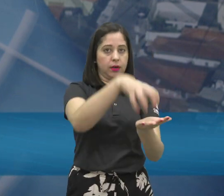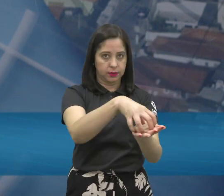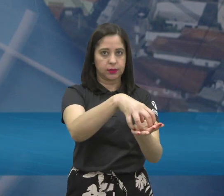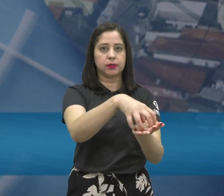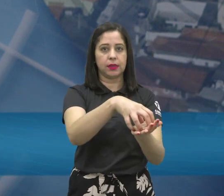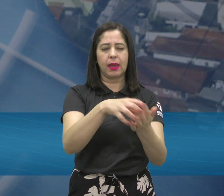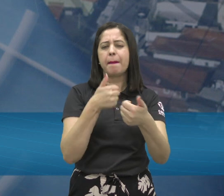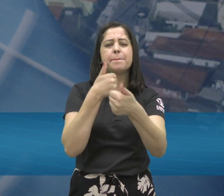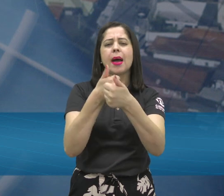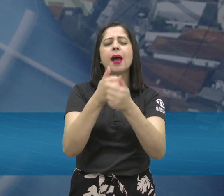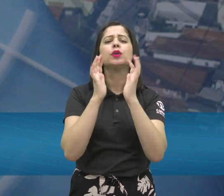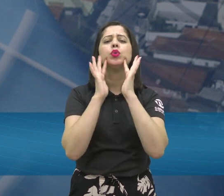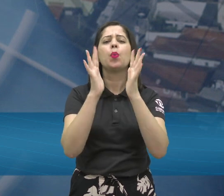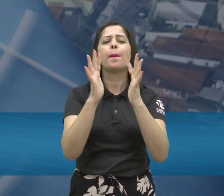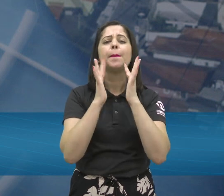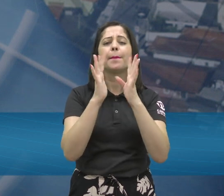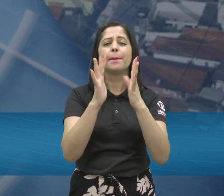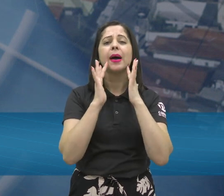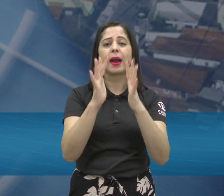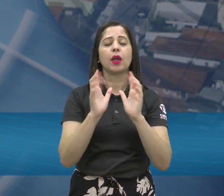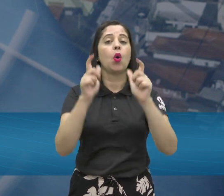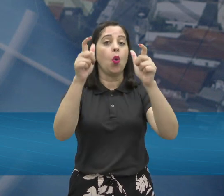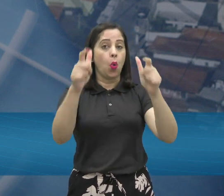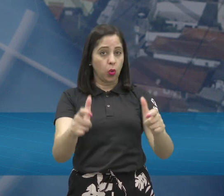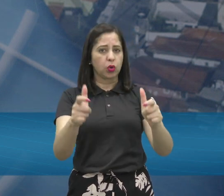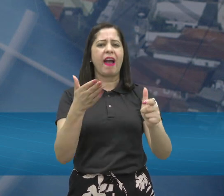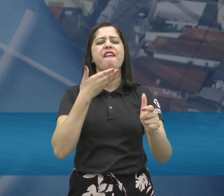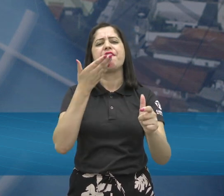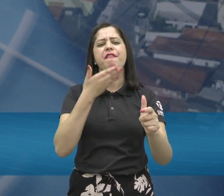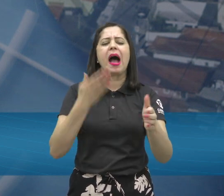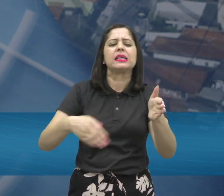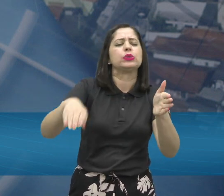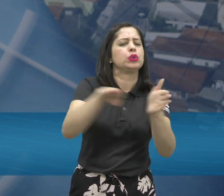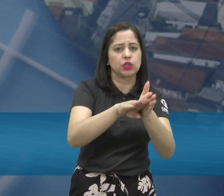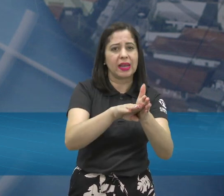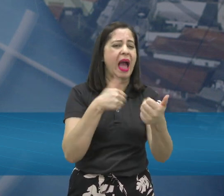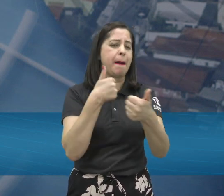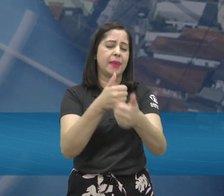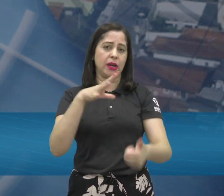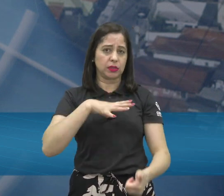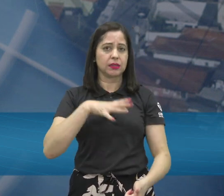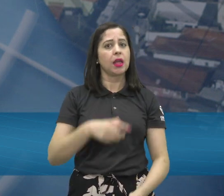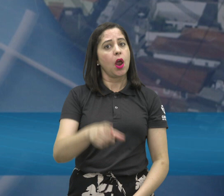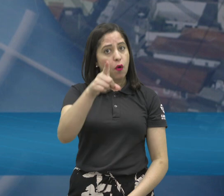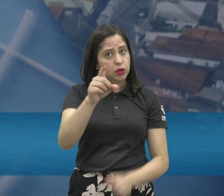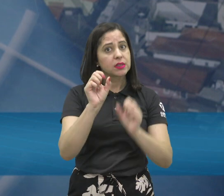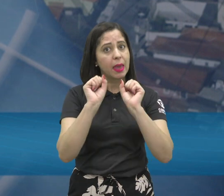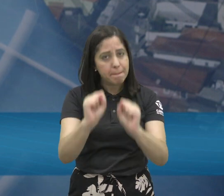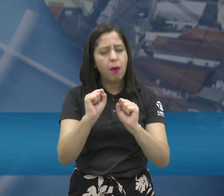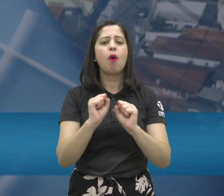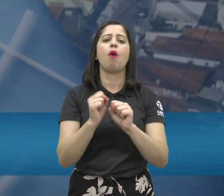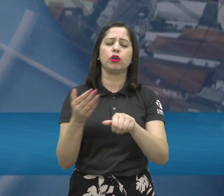dentro do parque. É um local, né, de fácil acesso, próximo ao centro, então você pode aí tirar muitas dúvidas